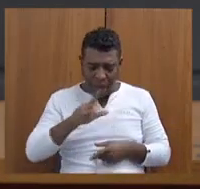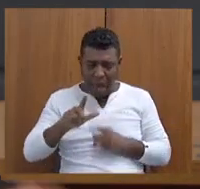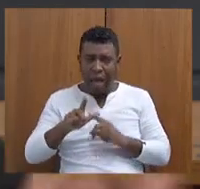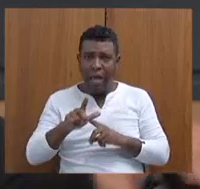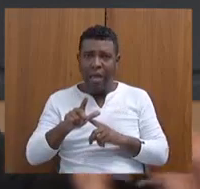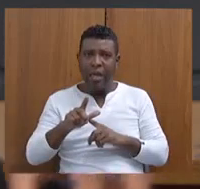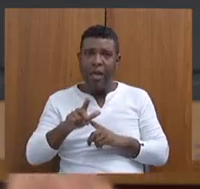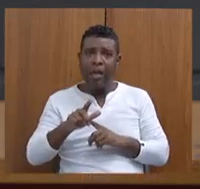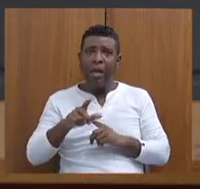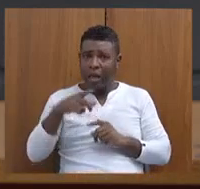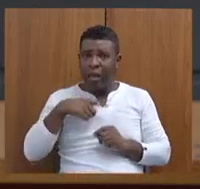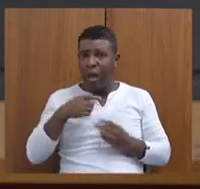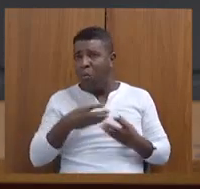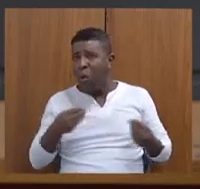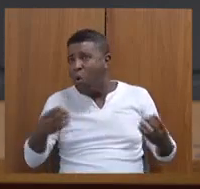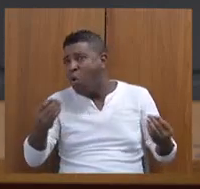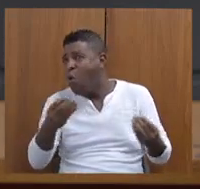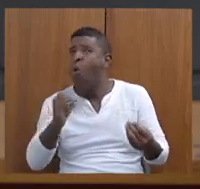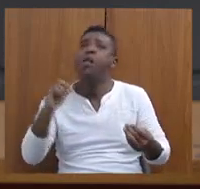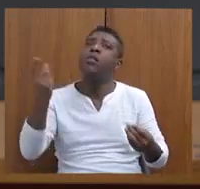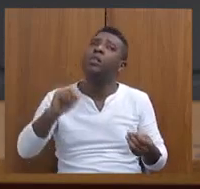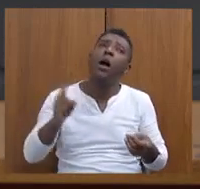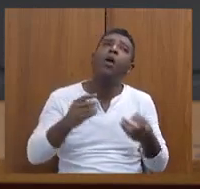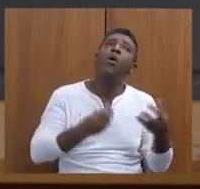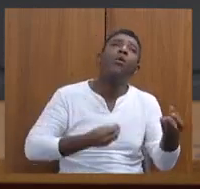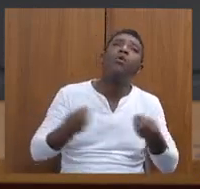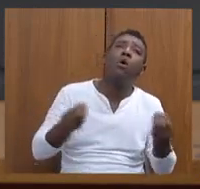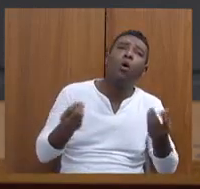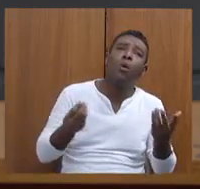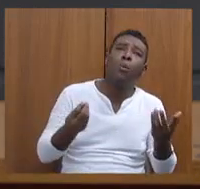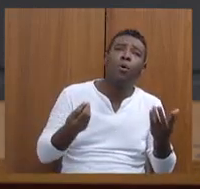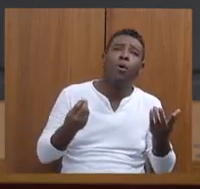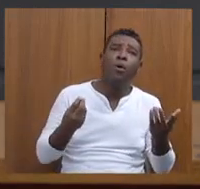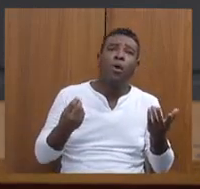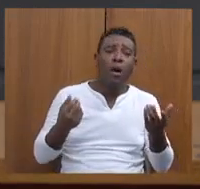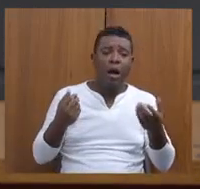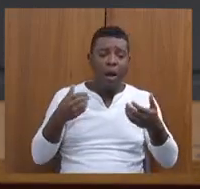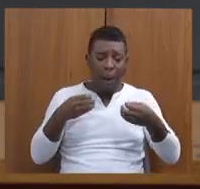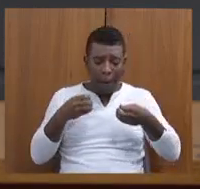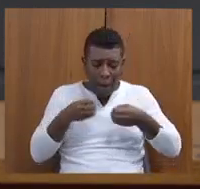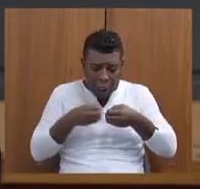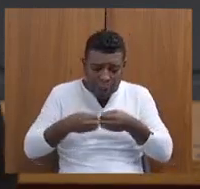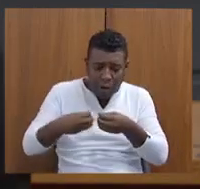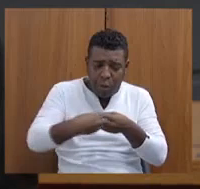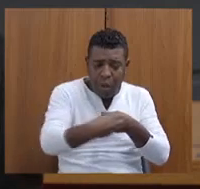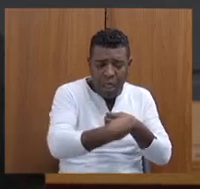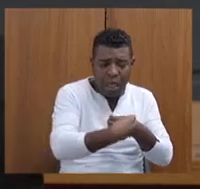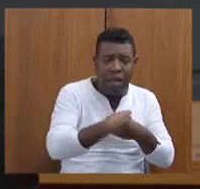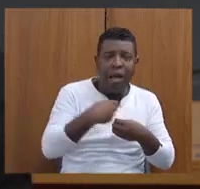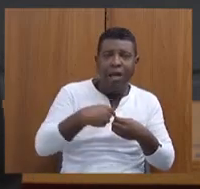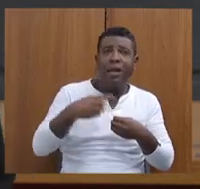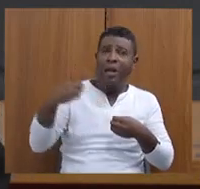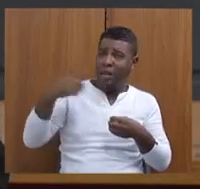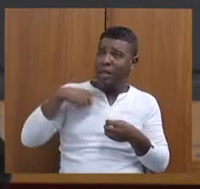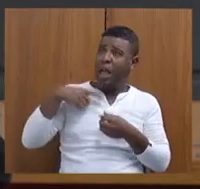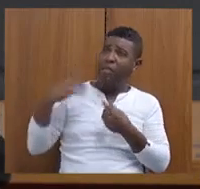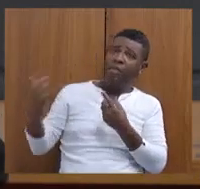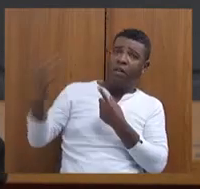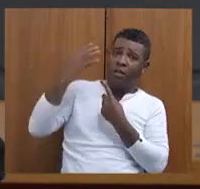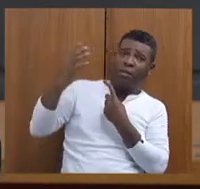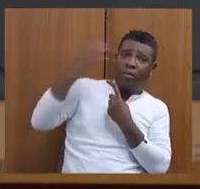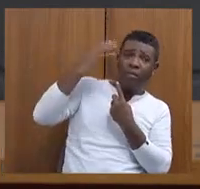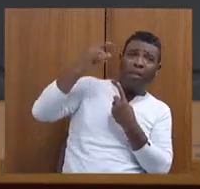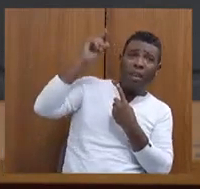importante para a gente ter a dimensão a região metropolitana sobretudo sofreu impactos né